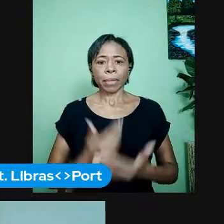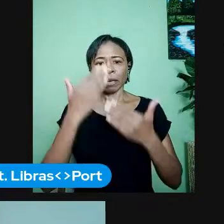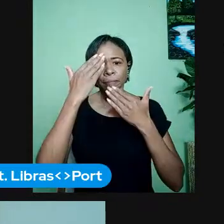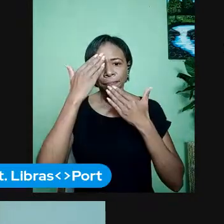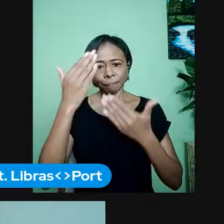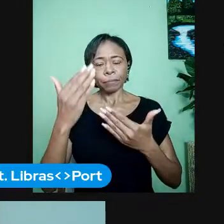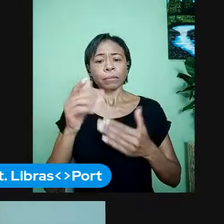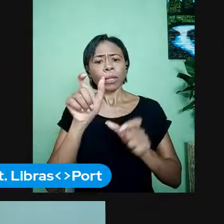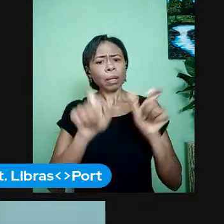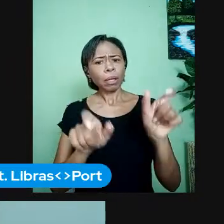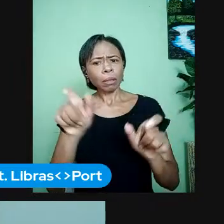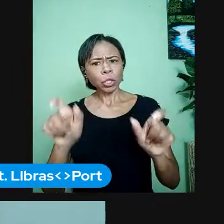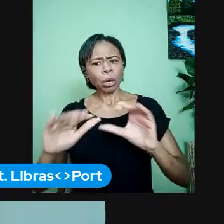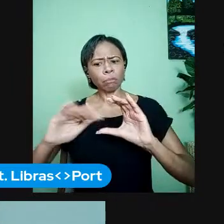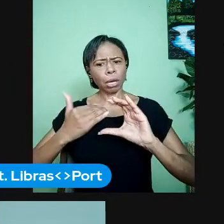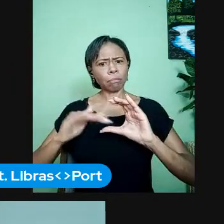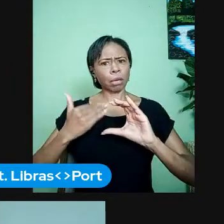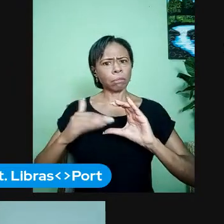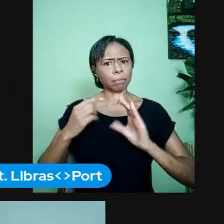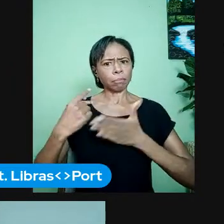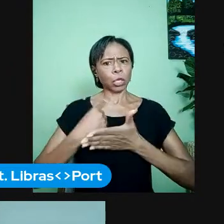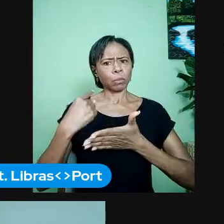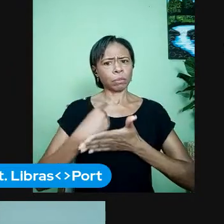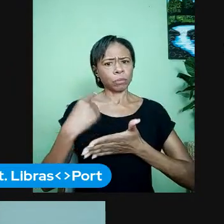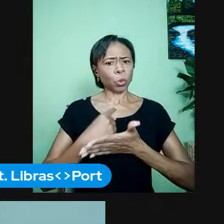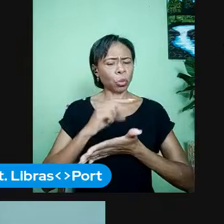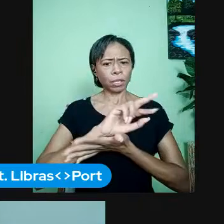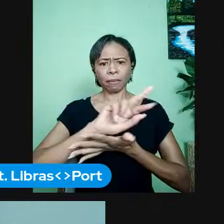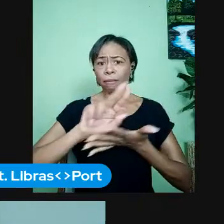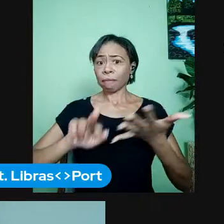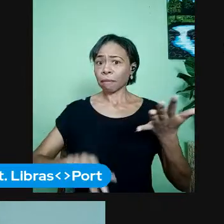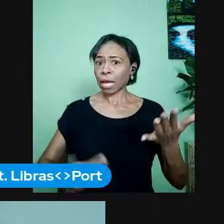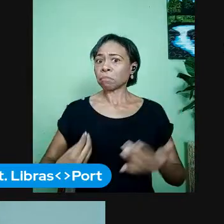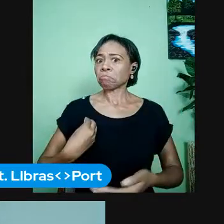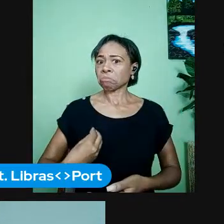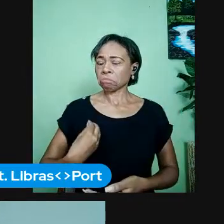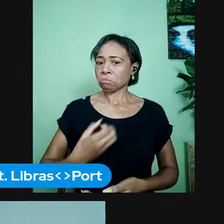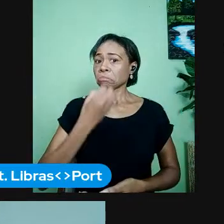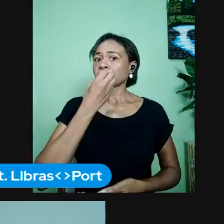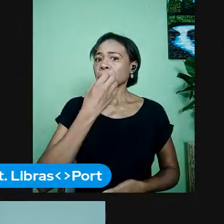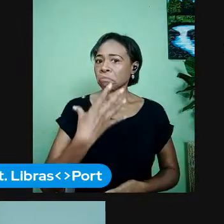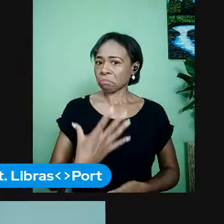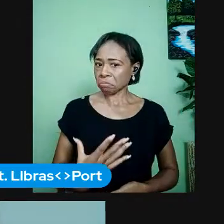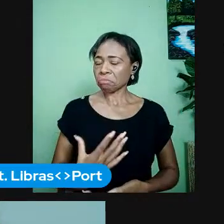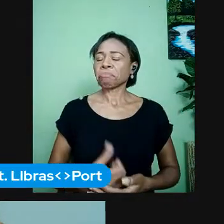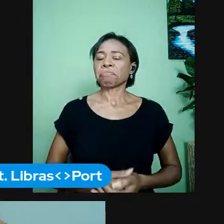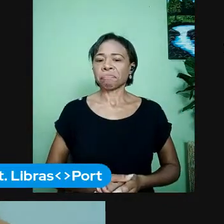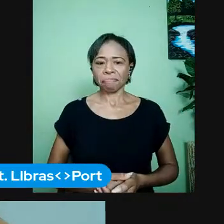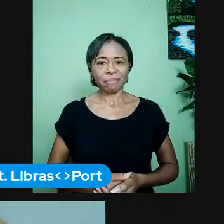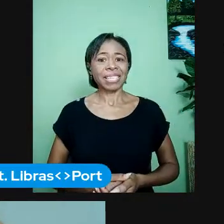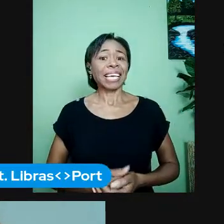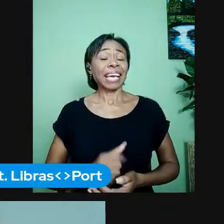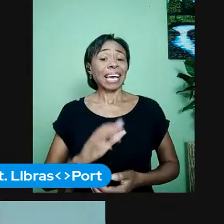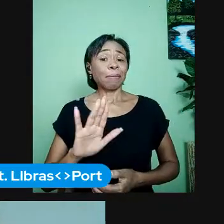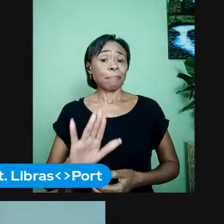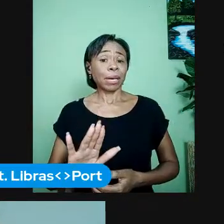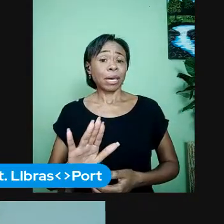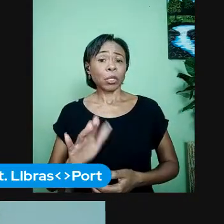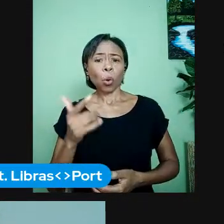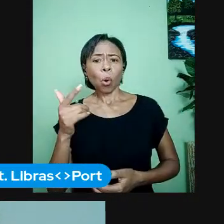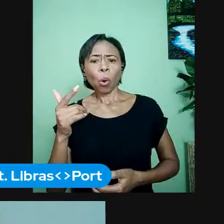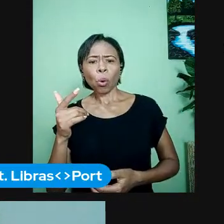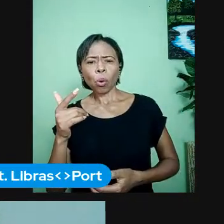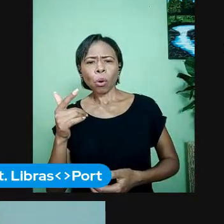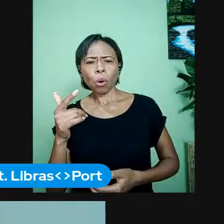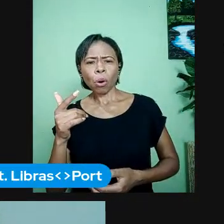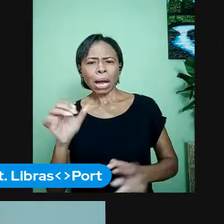perguntas, mandaram diversas perguntas aqui, viu, Marcele? O pessoal participou bastante, mas depois da fala da Marcele não vieram mais, porque talvez o